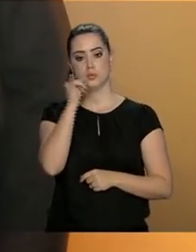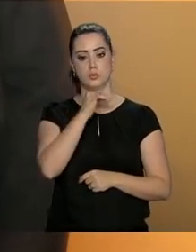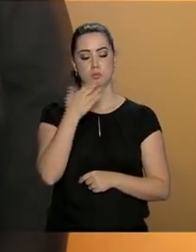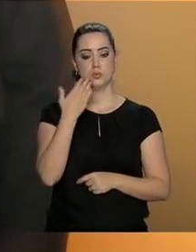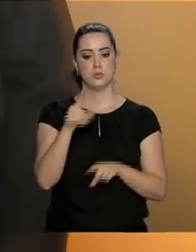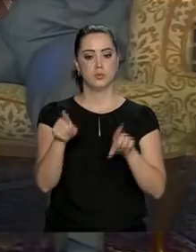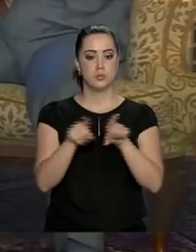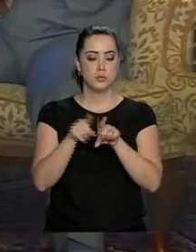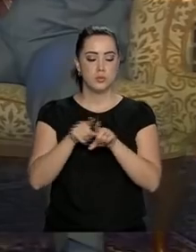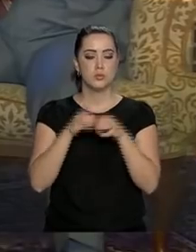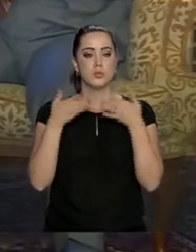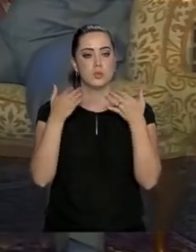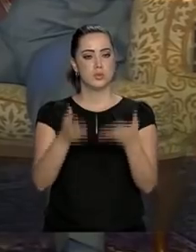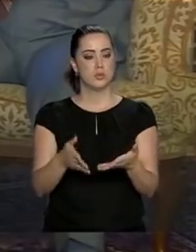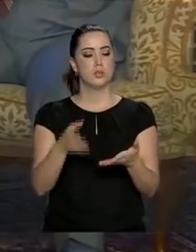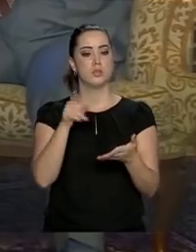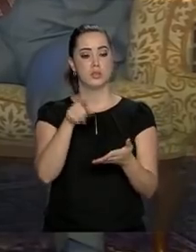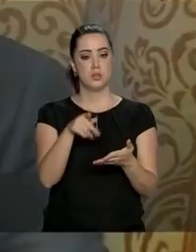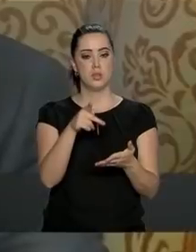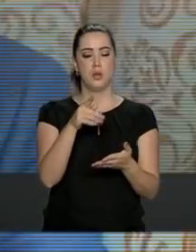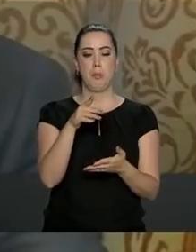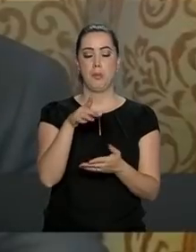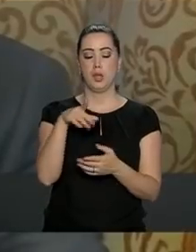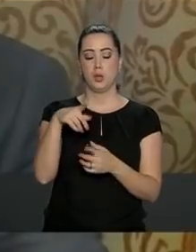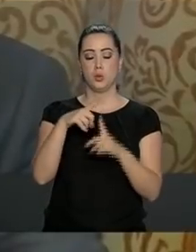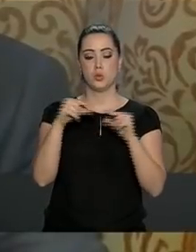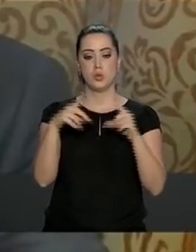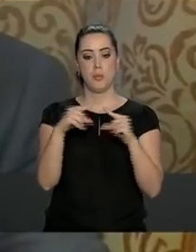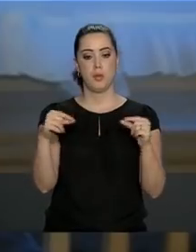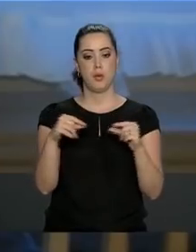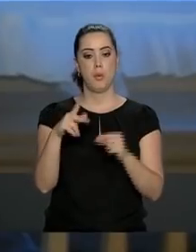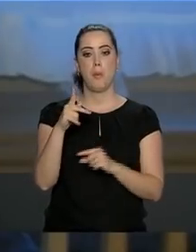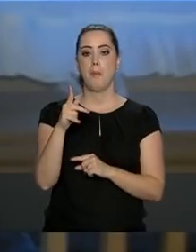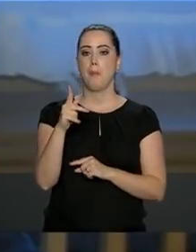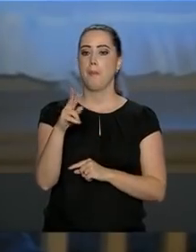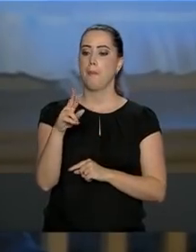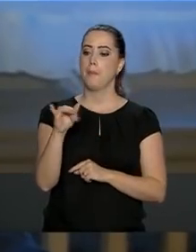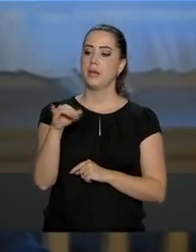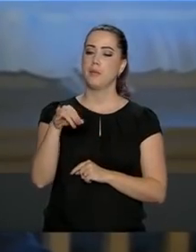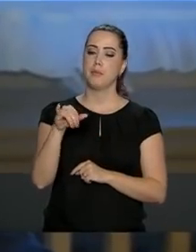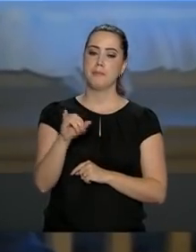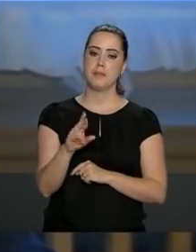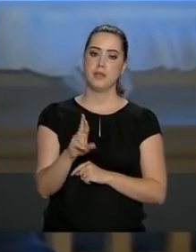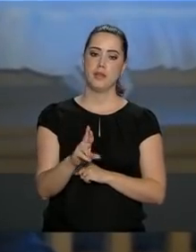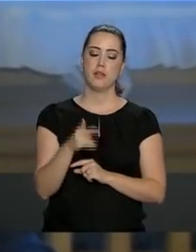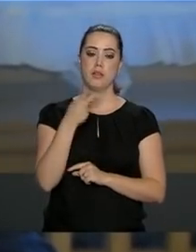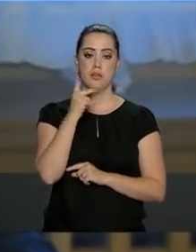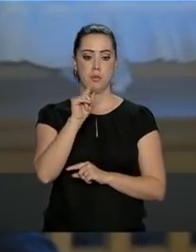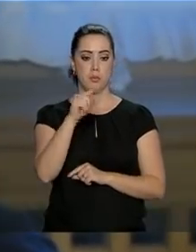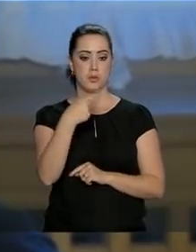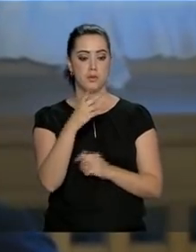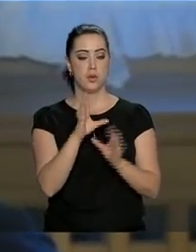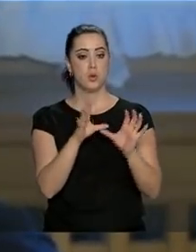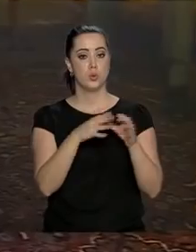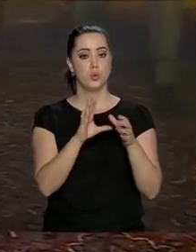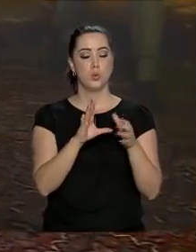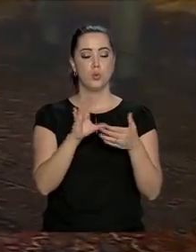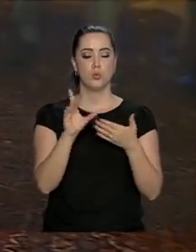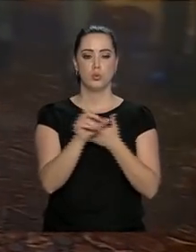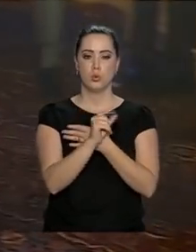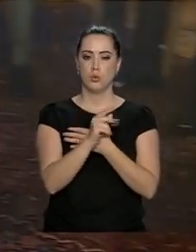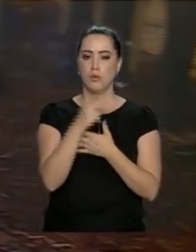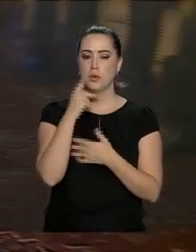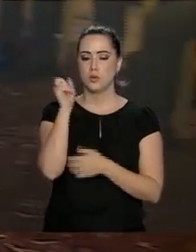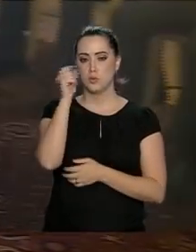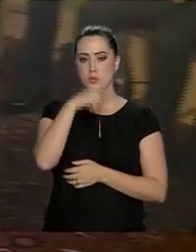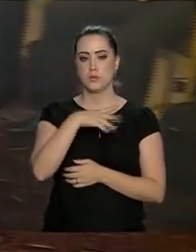Conte, e também com o premier japonês Shinzo Abe. Jair Bolsonaro comentou pelas redes sociais sobre dificuldades